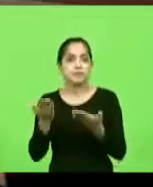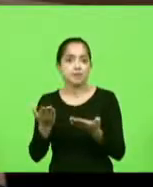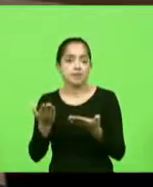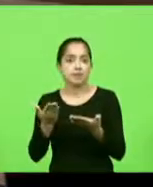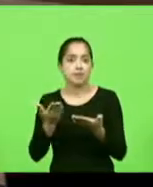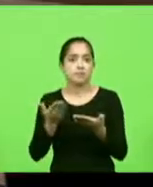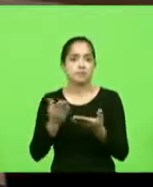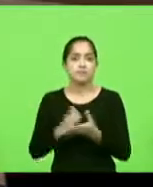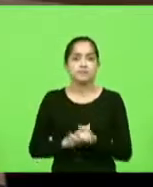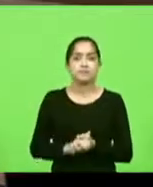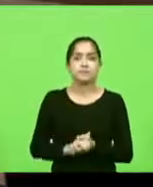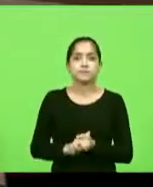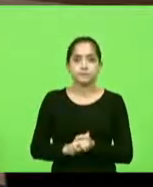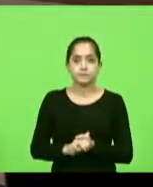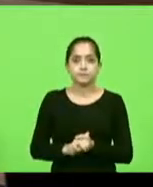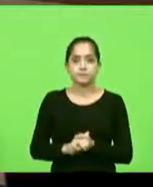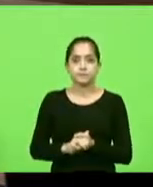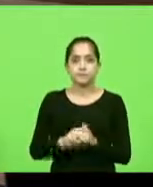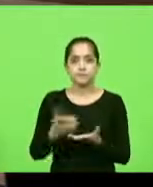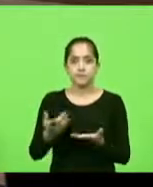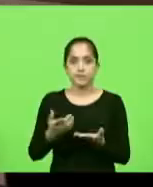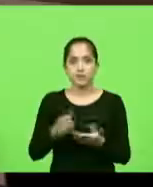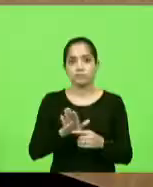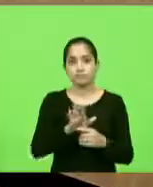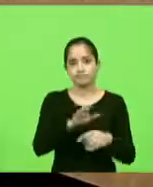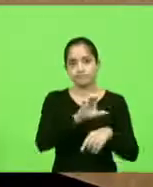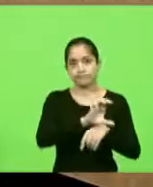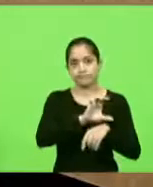buscar algum reparo ao Estado de Santa Catarina.